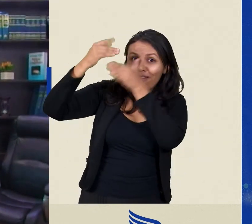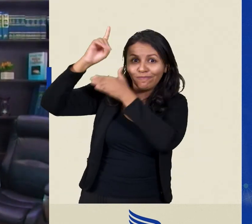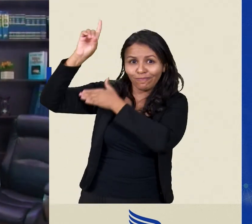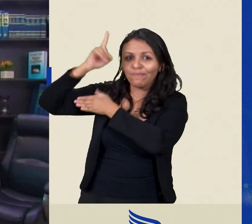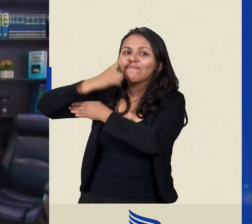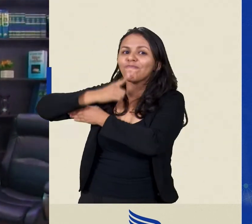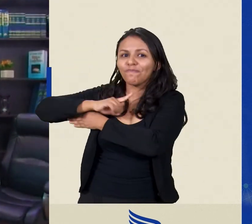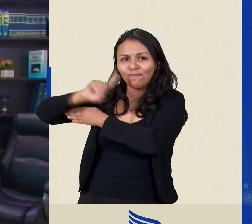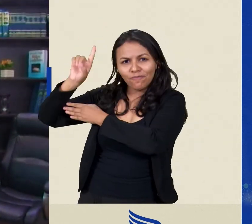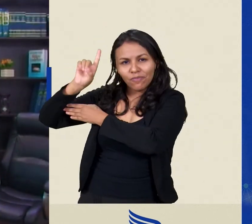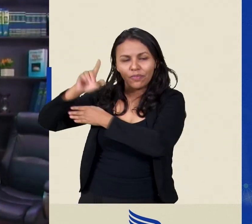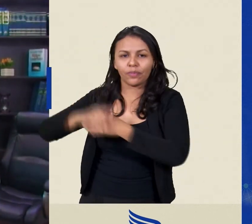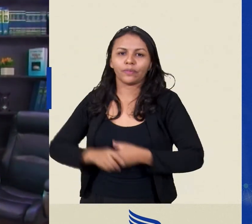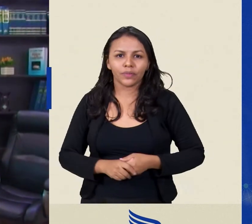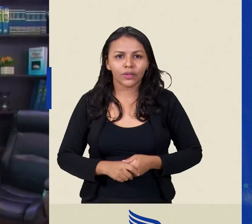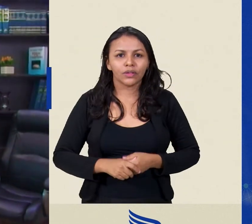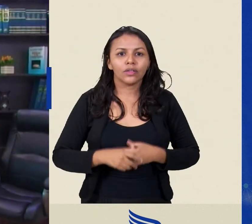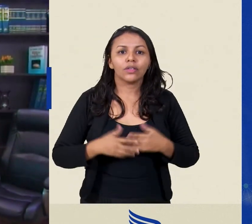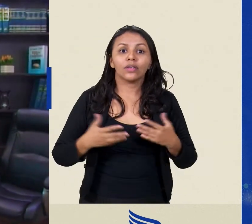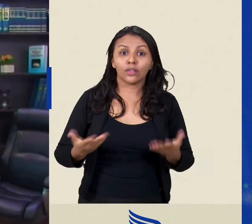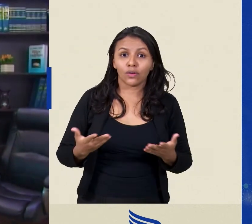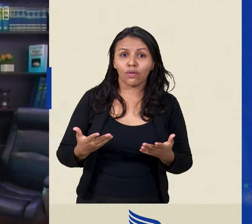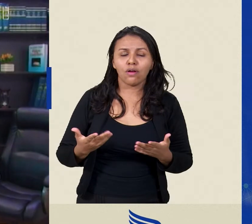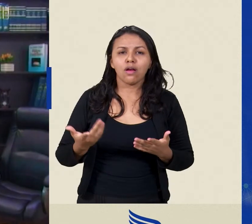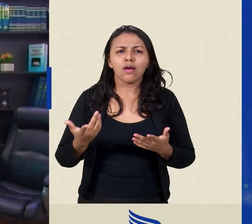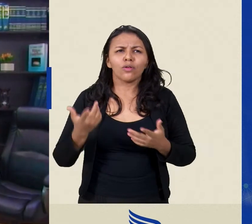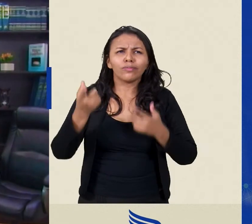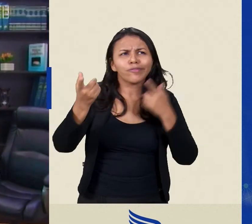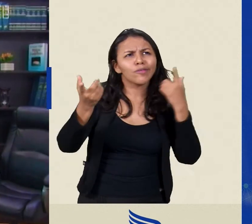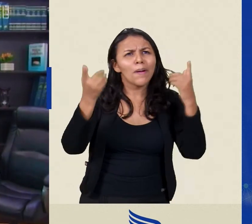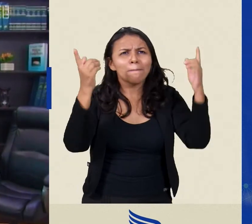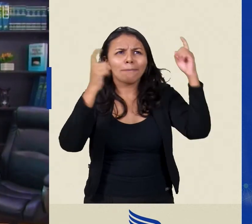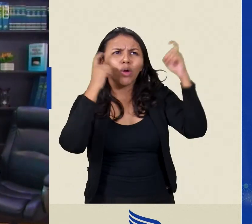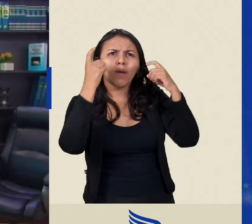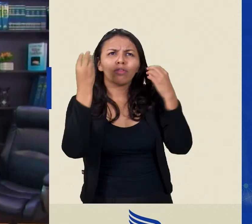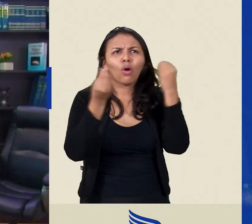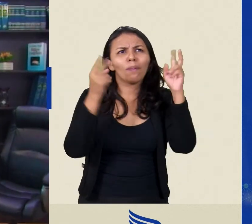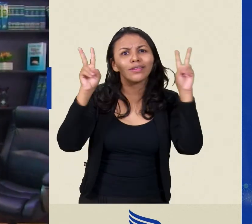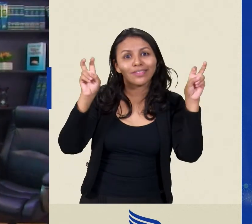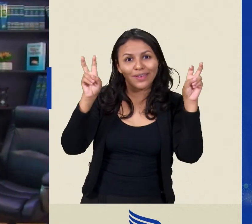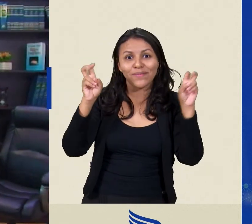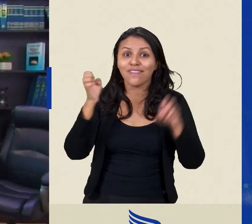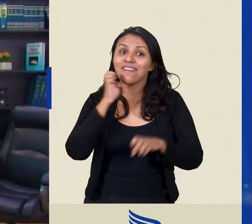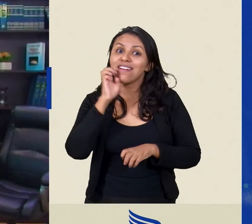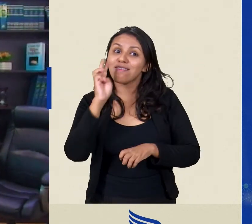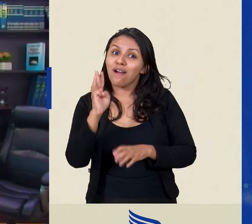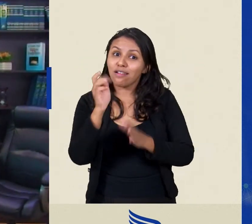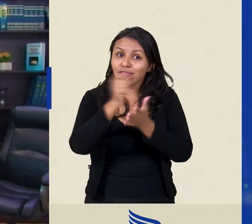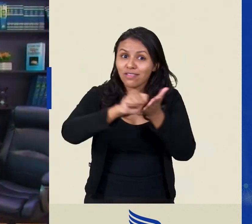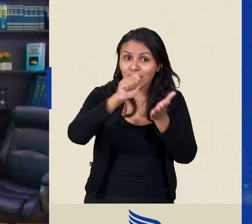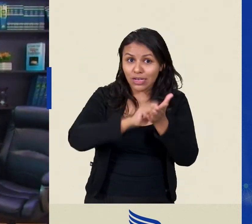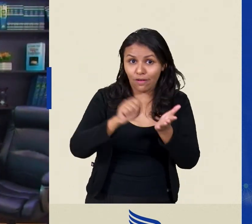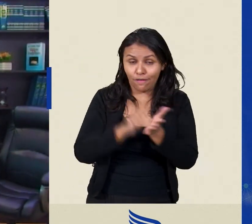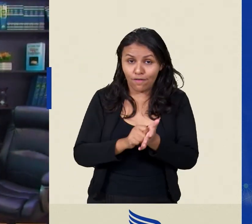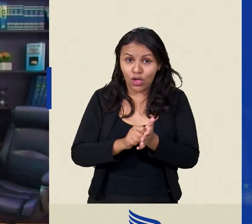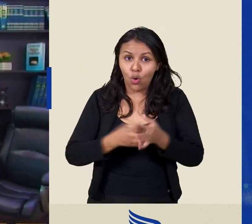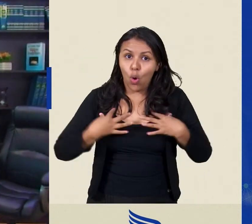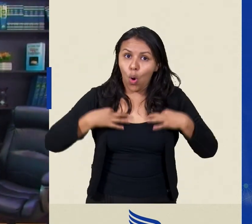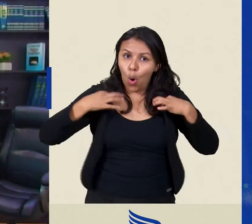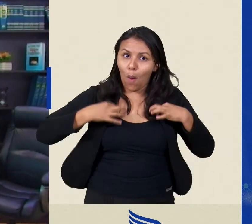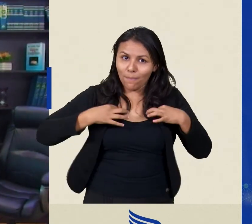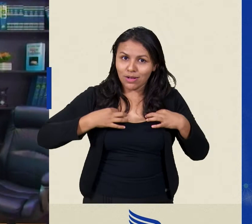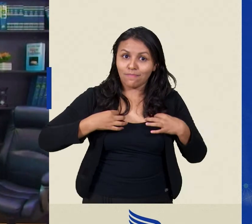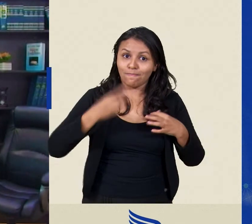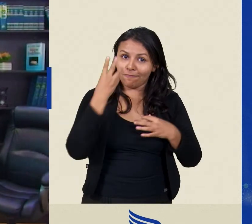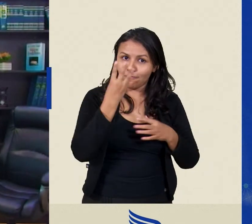assunto tão palpitante, a profetisa escreveu a respeito do vestuário de 3 grupos de mulheres,